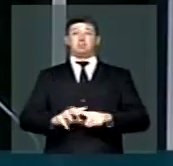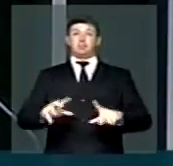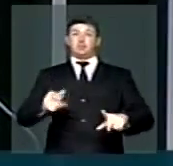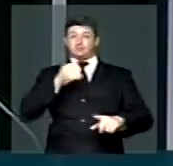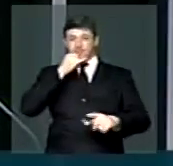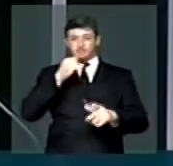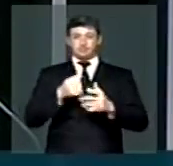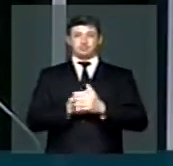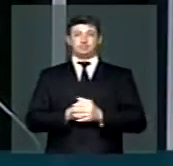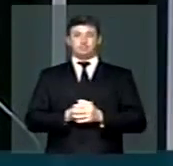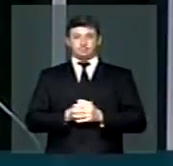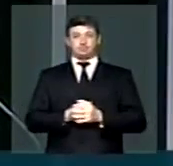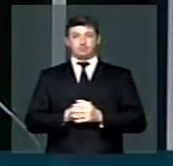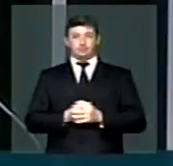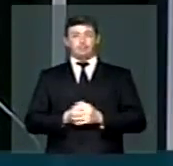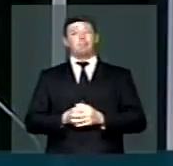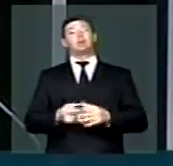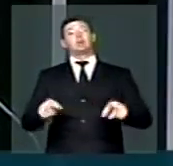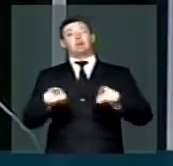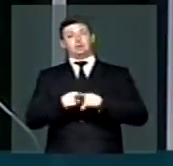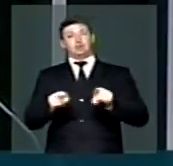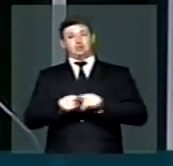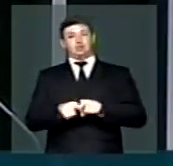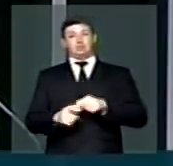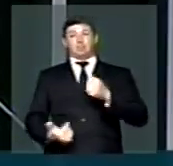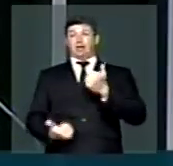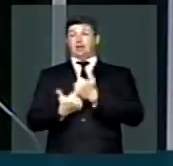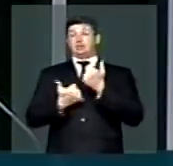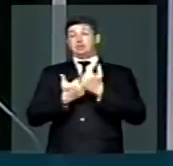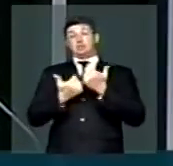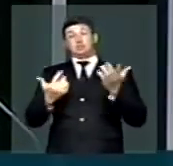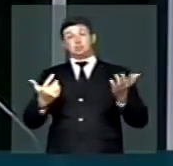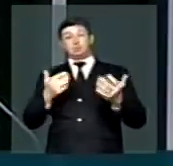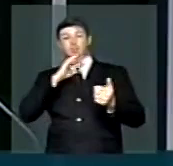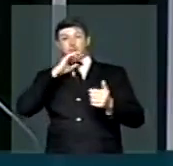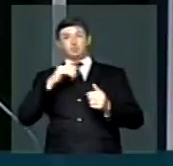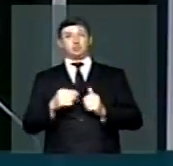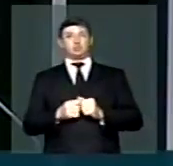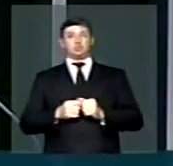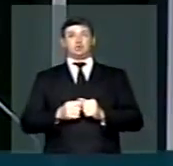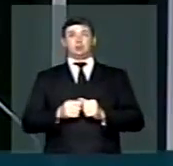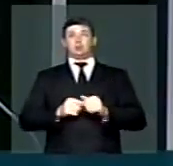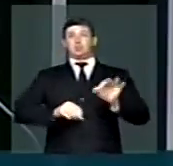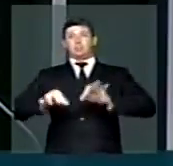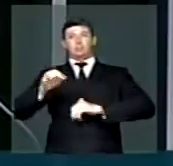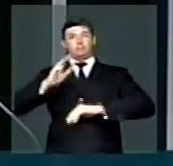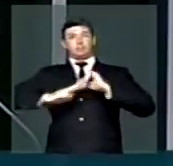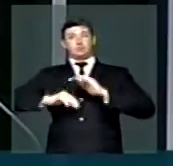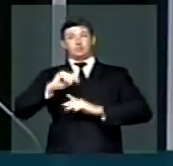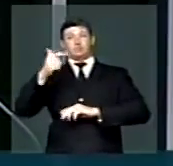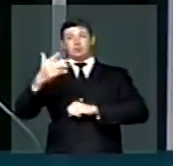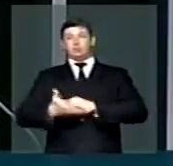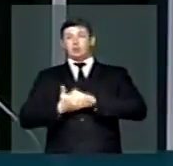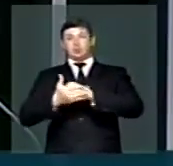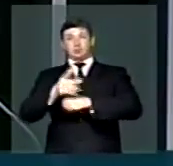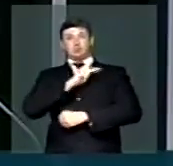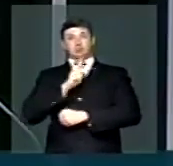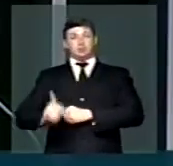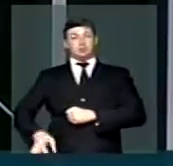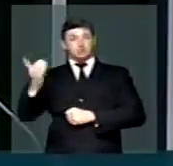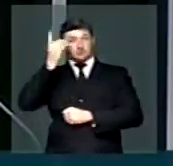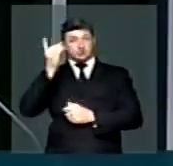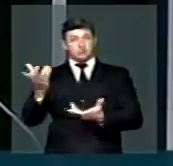Lamentavelmente, também assessores que não estão preparados para assessorar a presidência